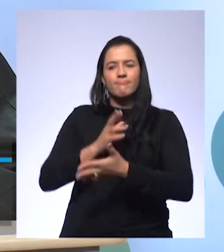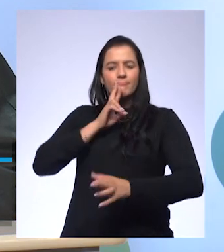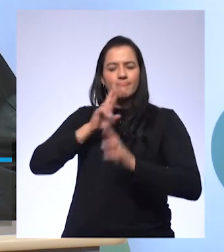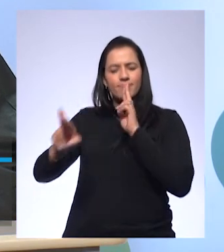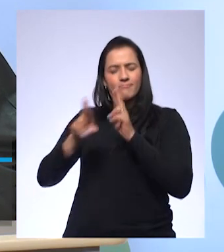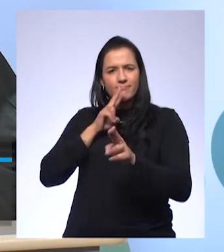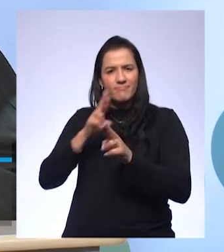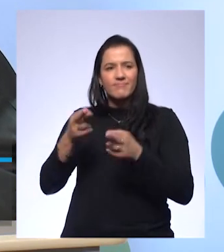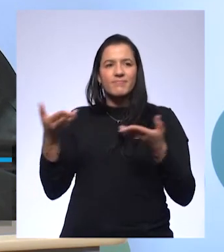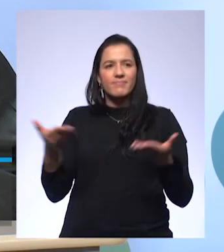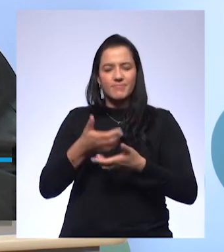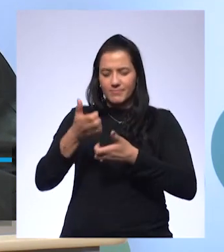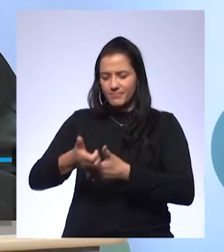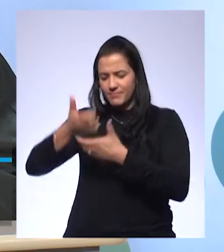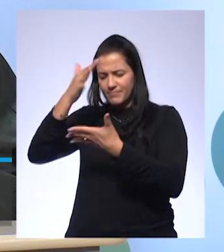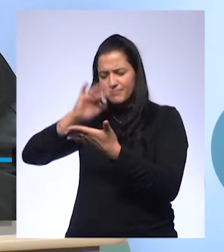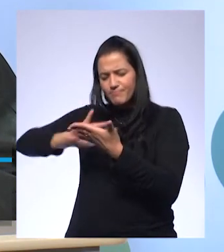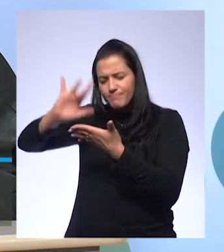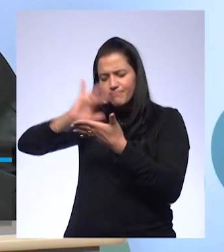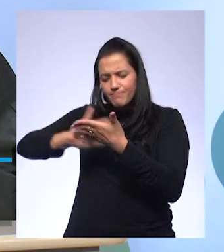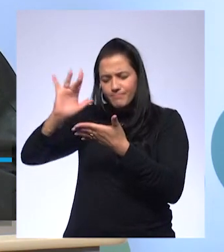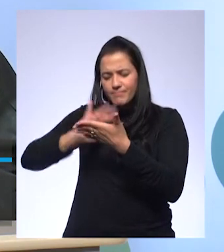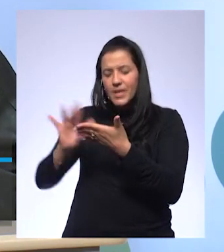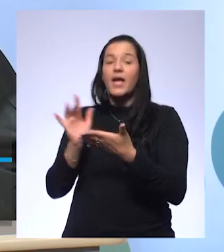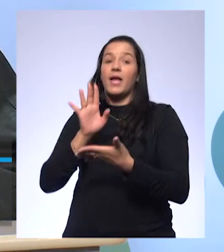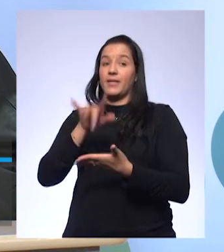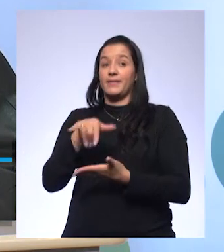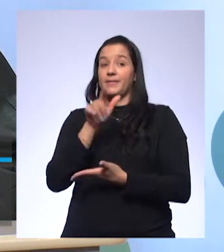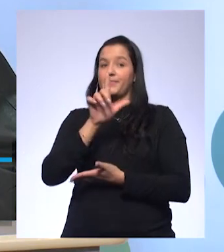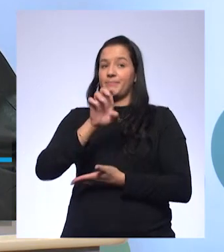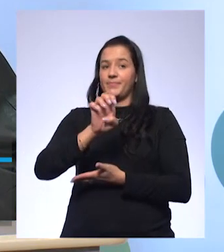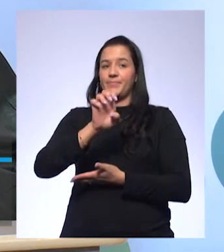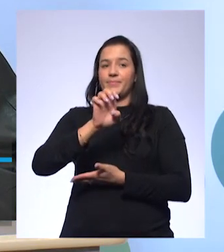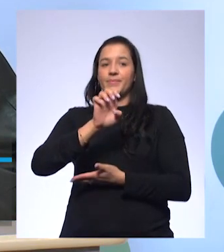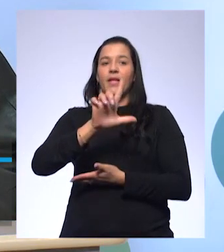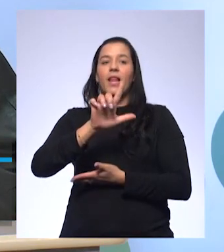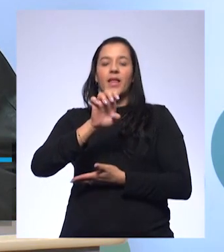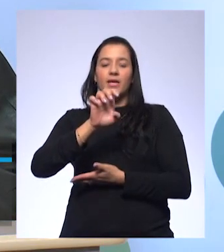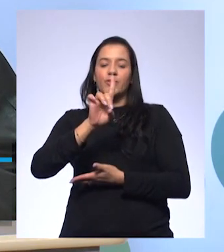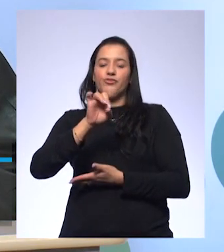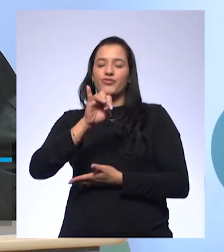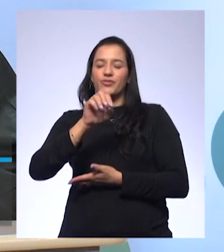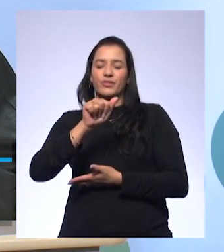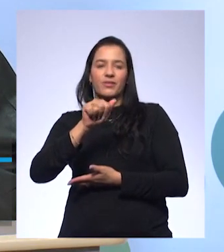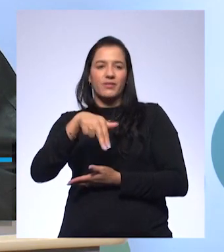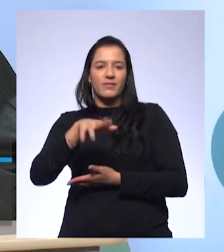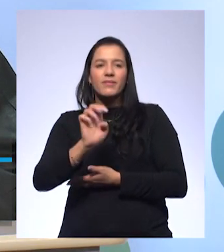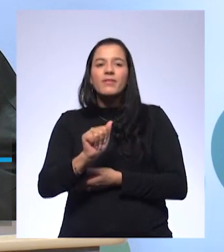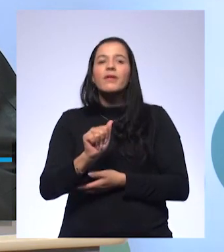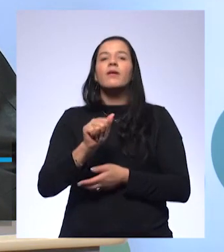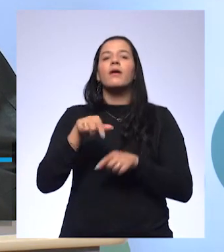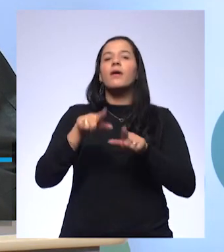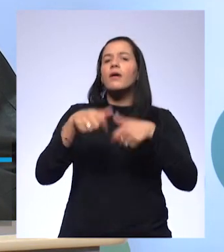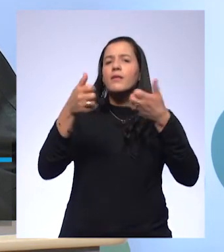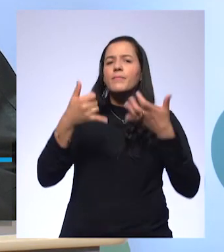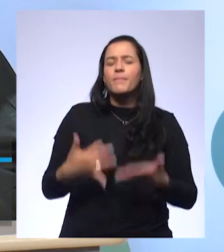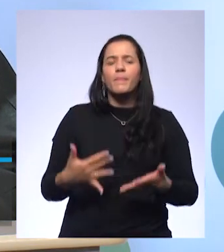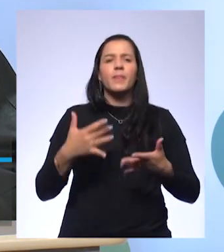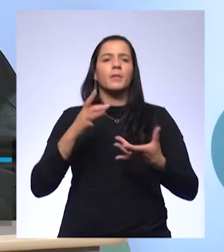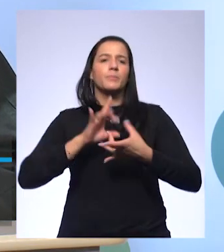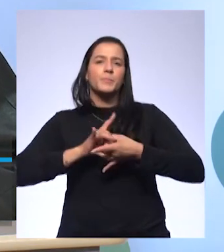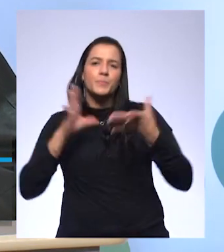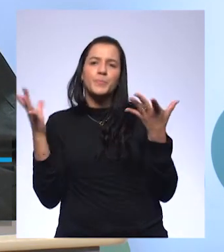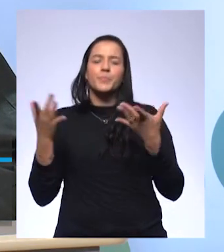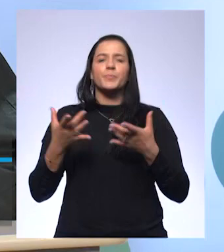subindo. Vamos ver aqui a Leidiana, né? Os direitos suprimidos foram de expressão,